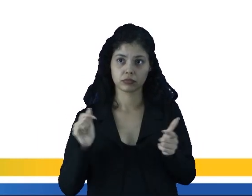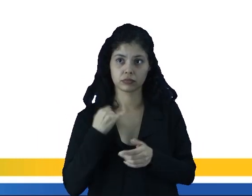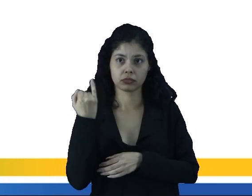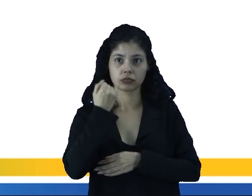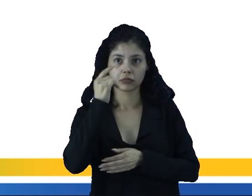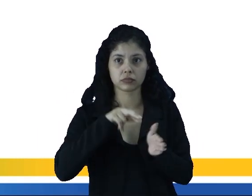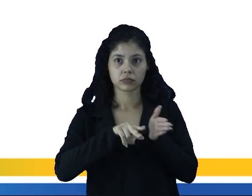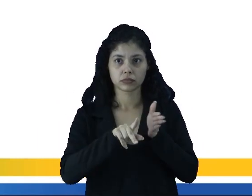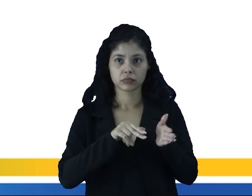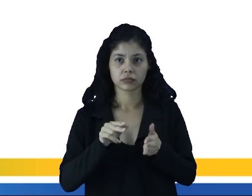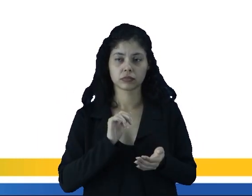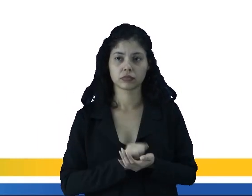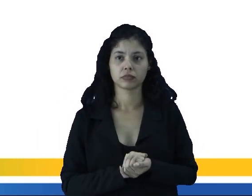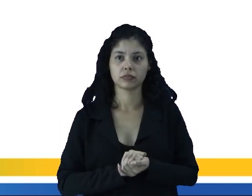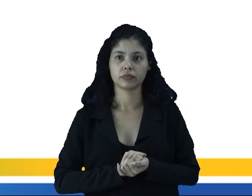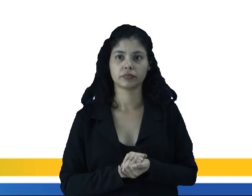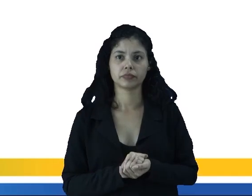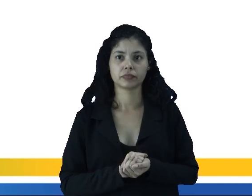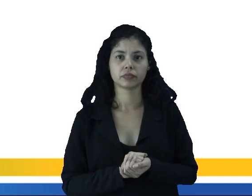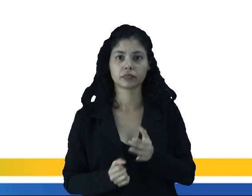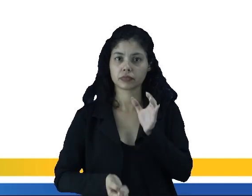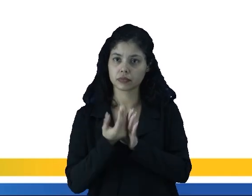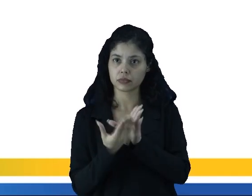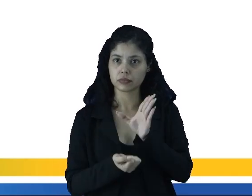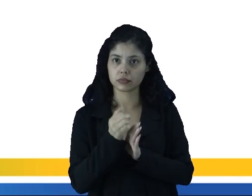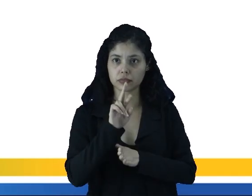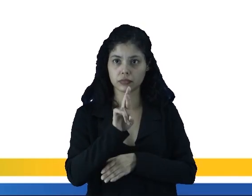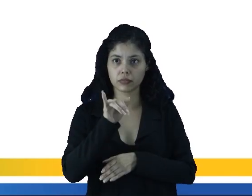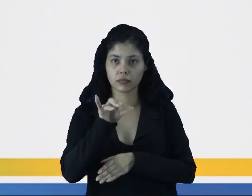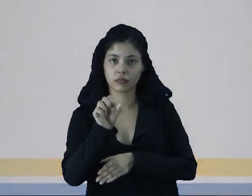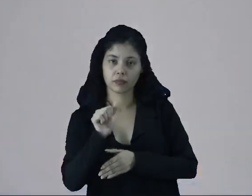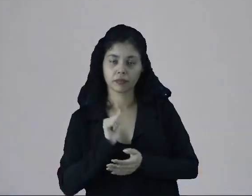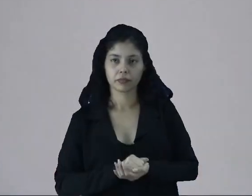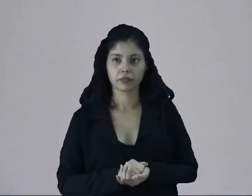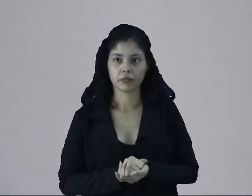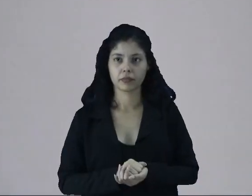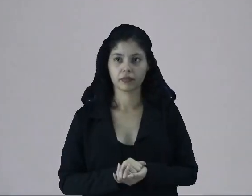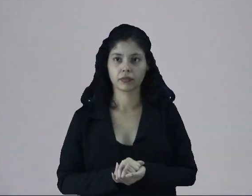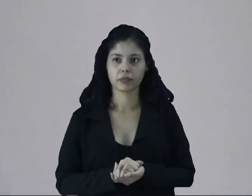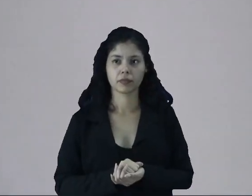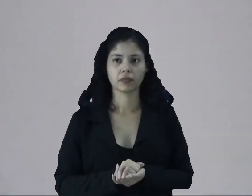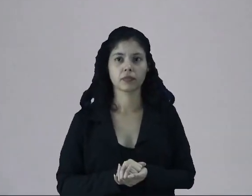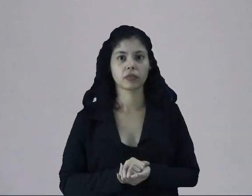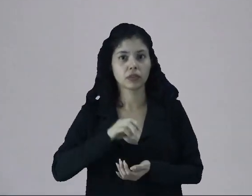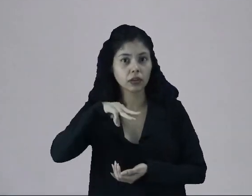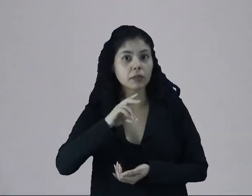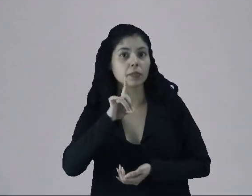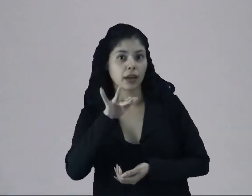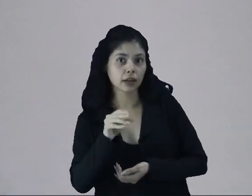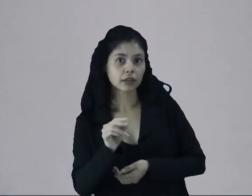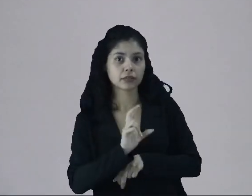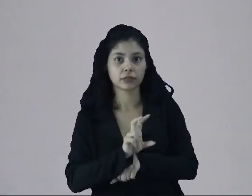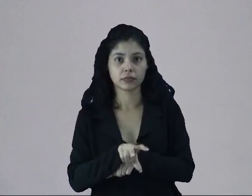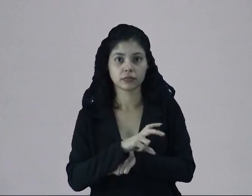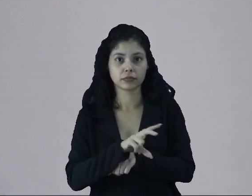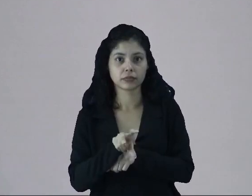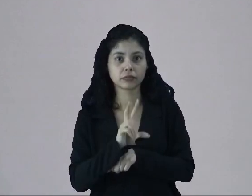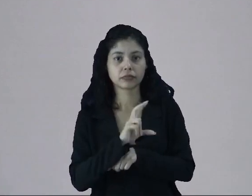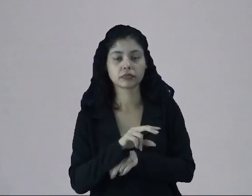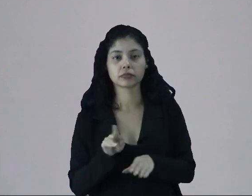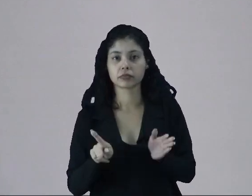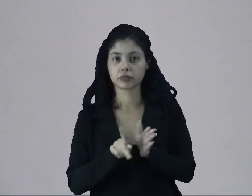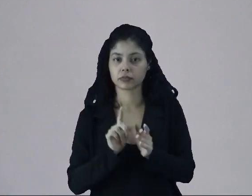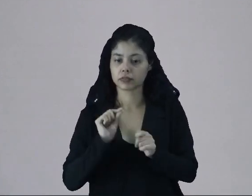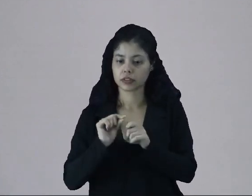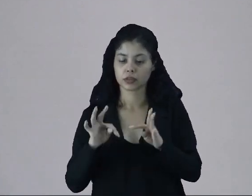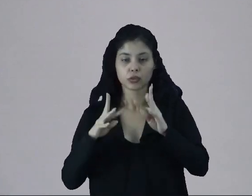funções biológicas do rim. Então, eles vão produzir um rim lá, um rim mecânico, artificial, que vai fazer